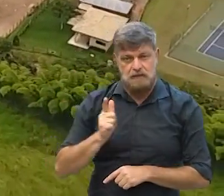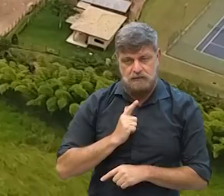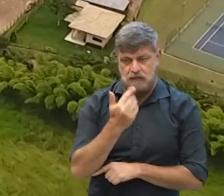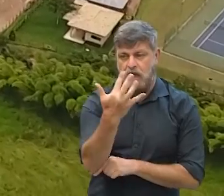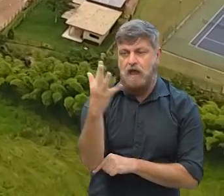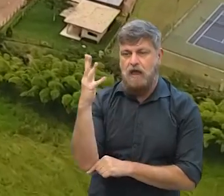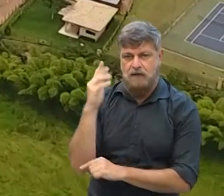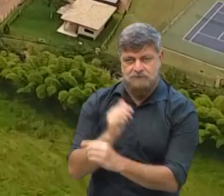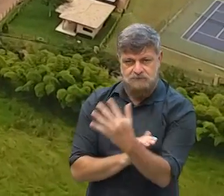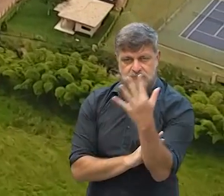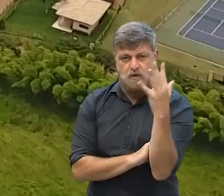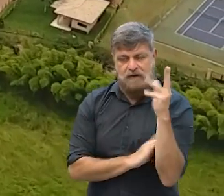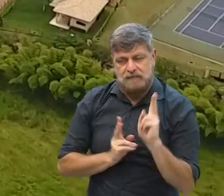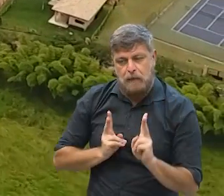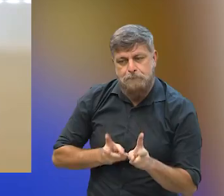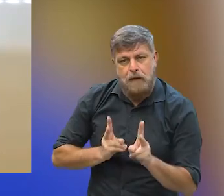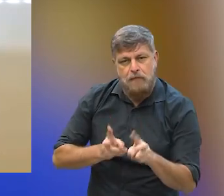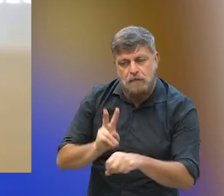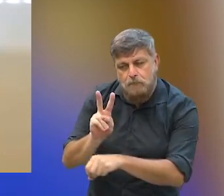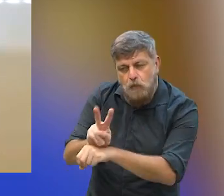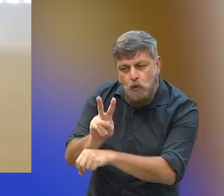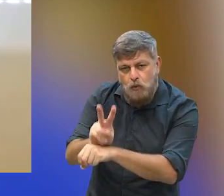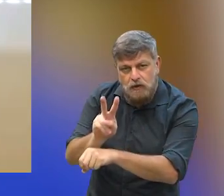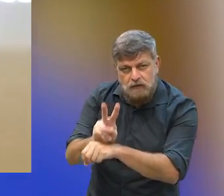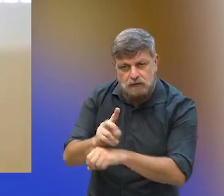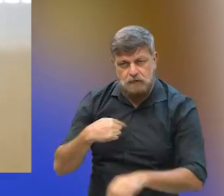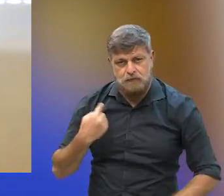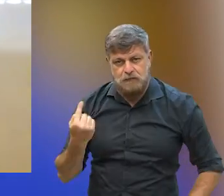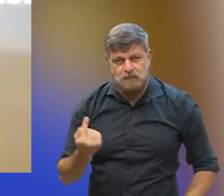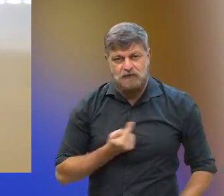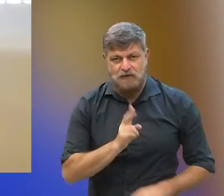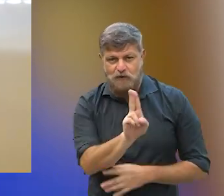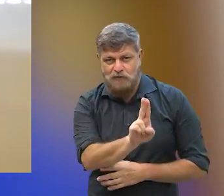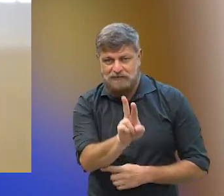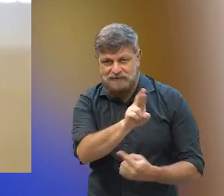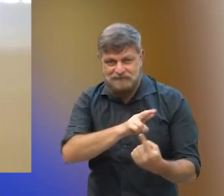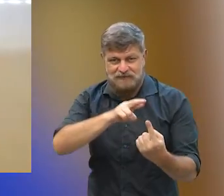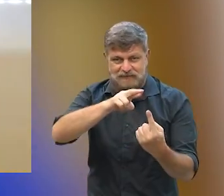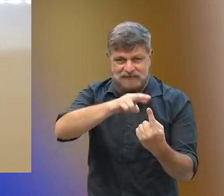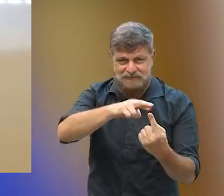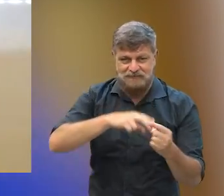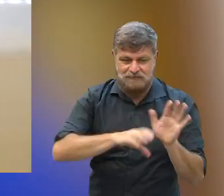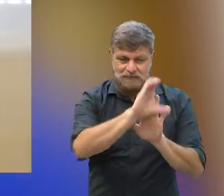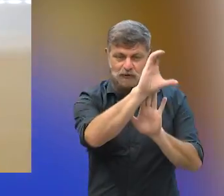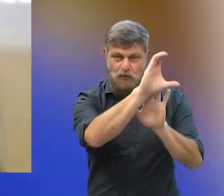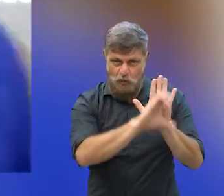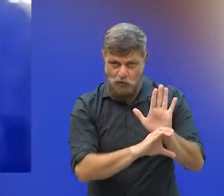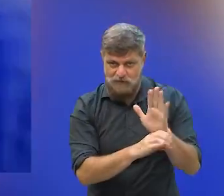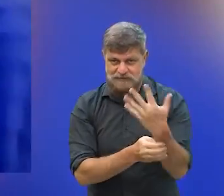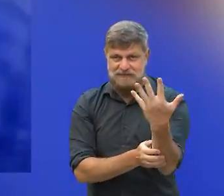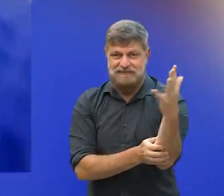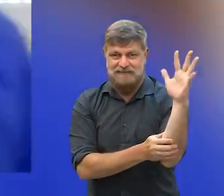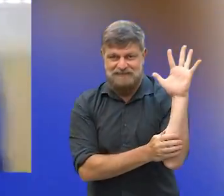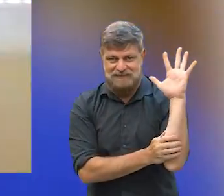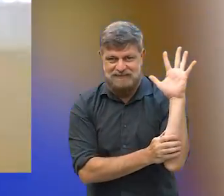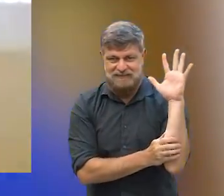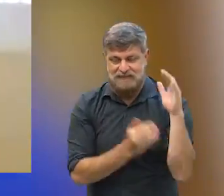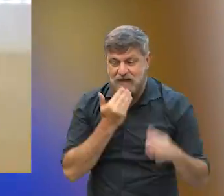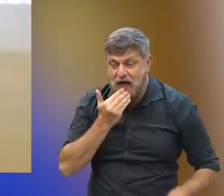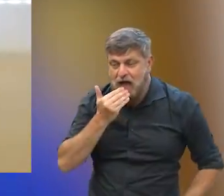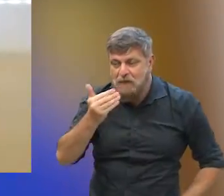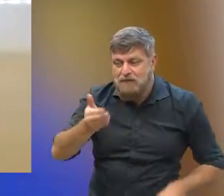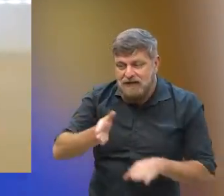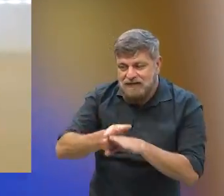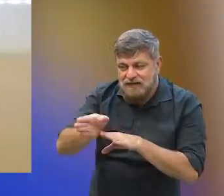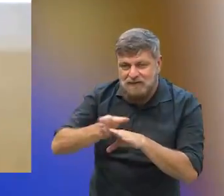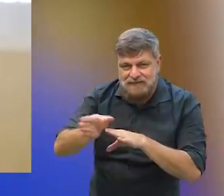florestas preservadas. Nós sempre usamos como referência o que o próprio Código Florestal pede para os proprietários, né,